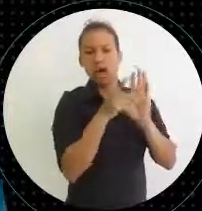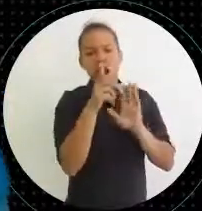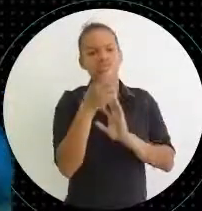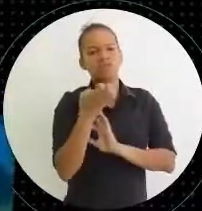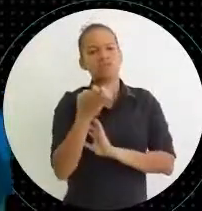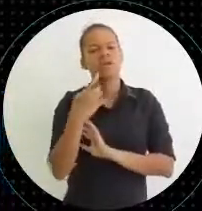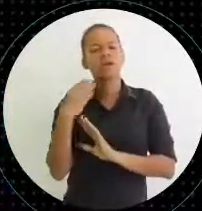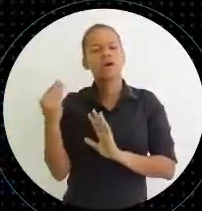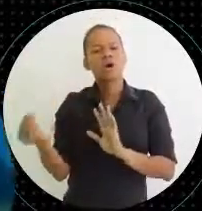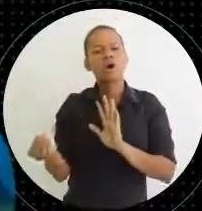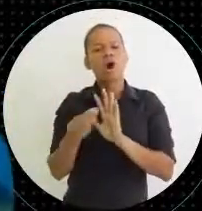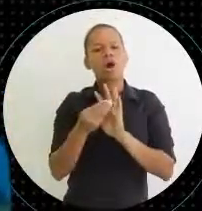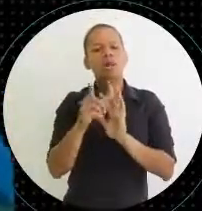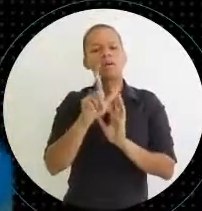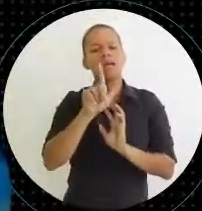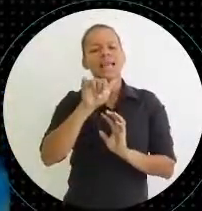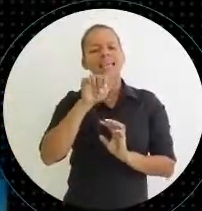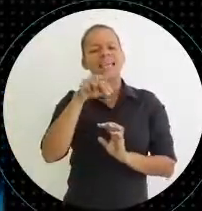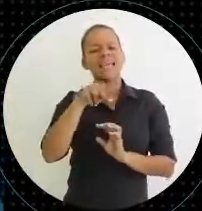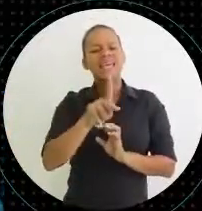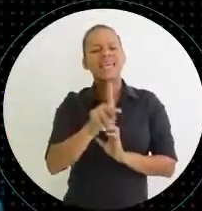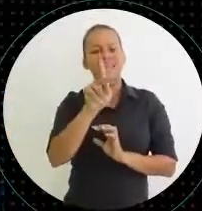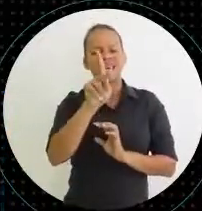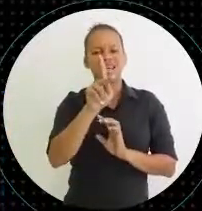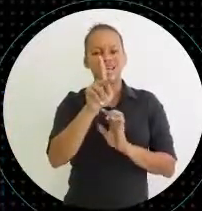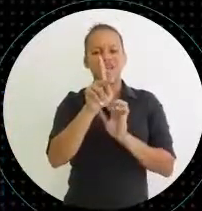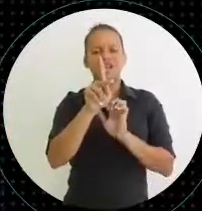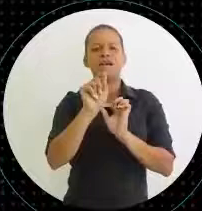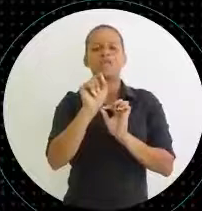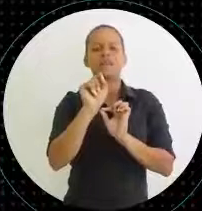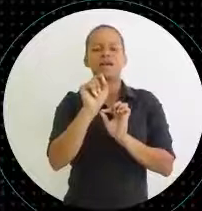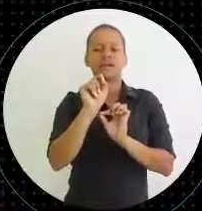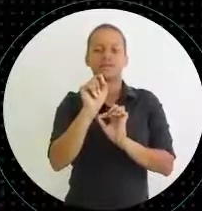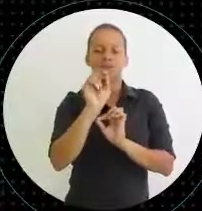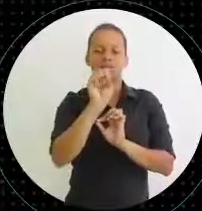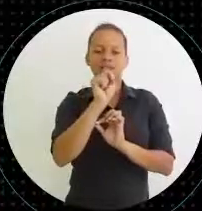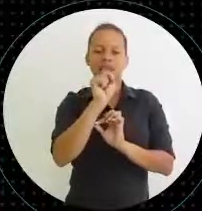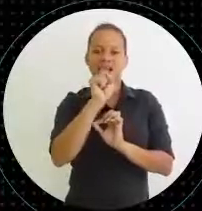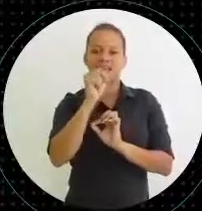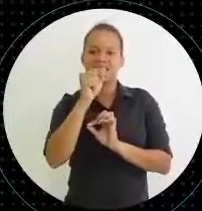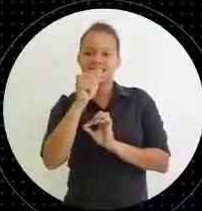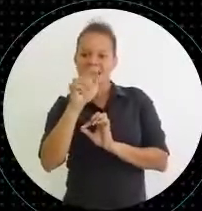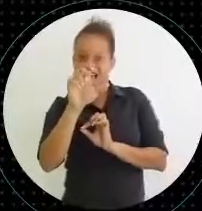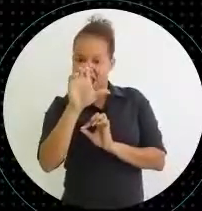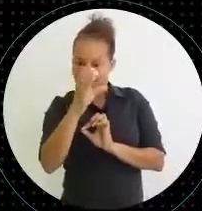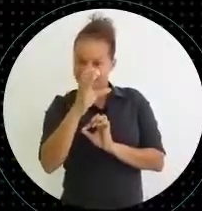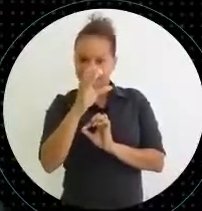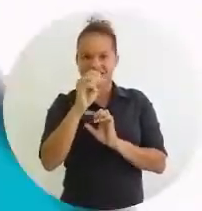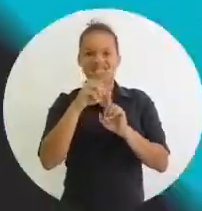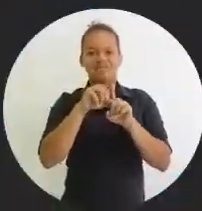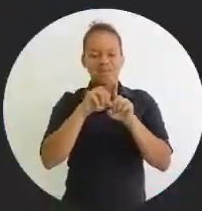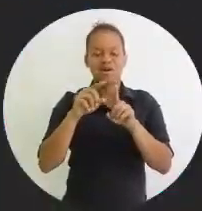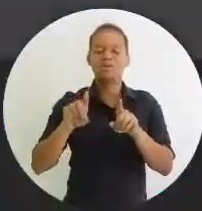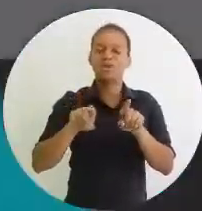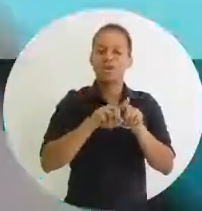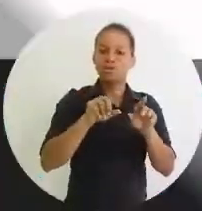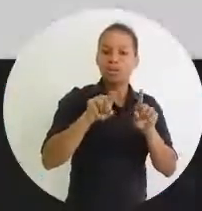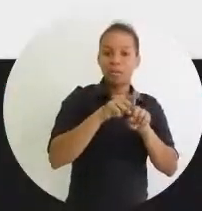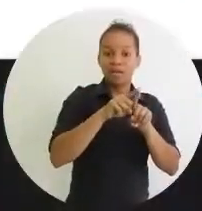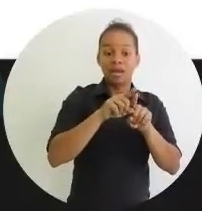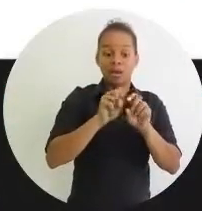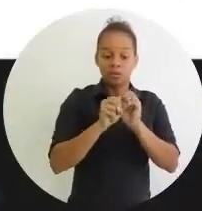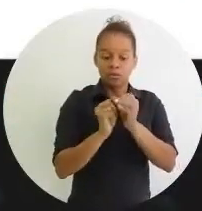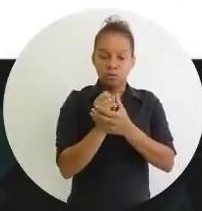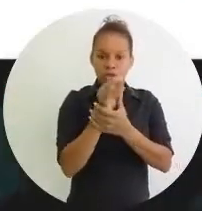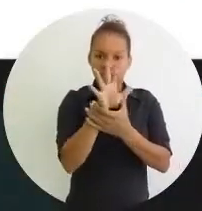você coloca um link para o CSS e o script para o JS. No